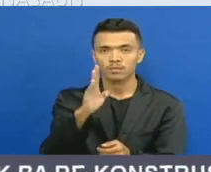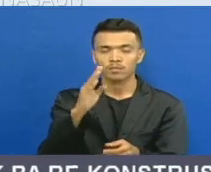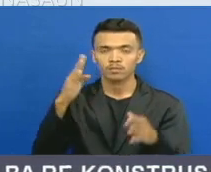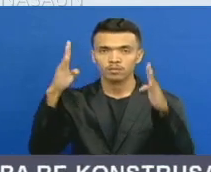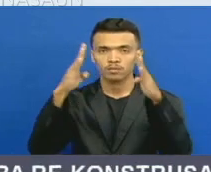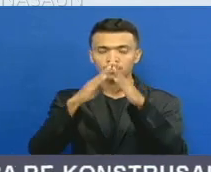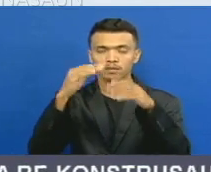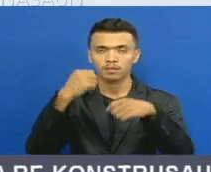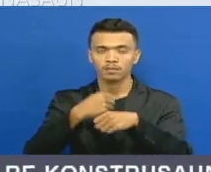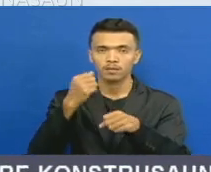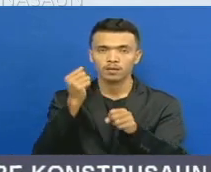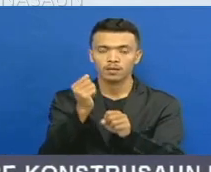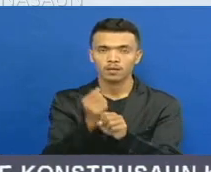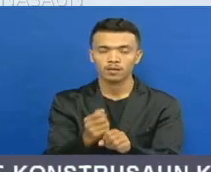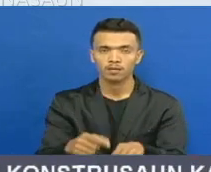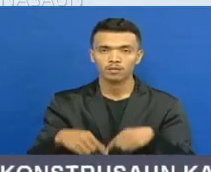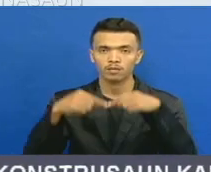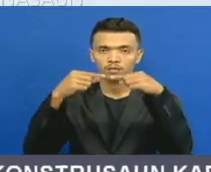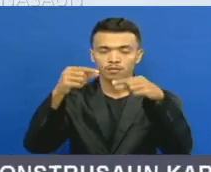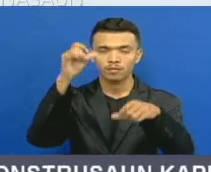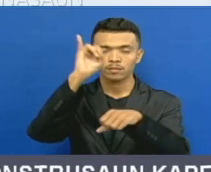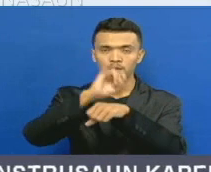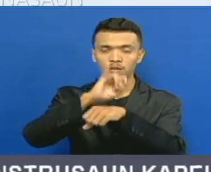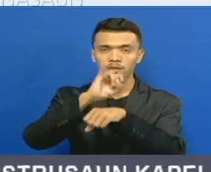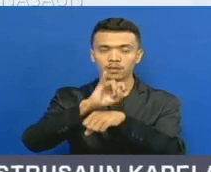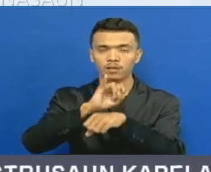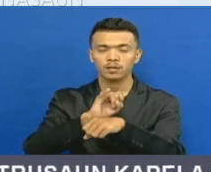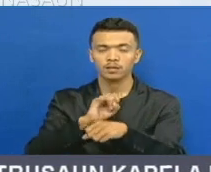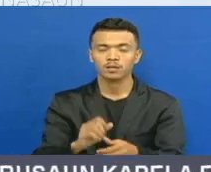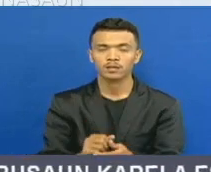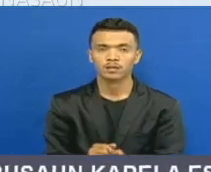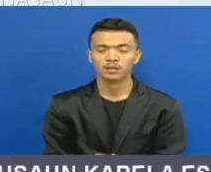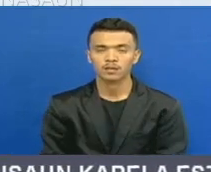tahalone, dedica ba, igreja capela, sai sina,